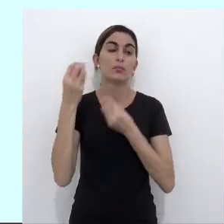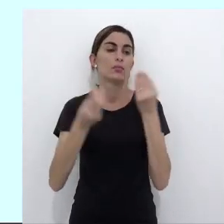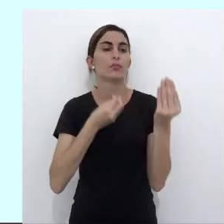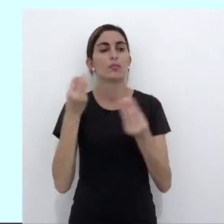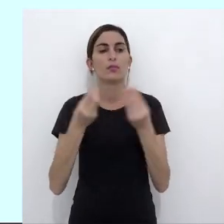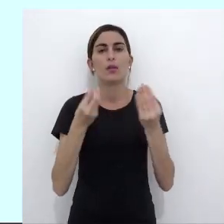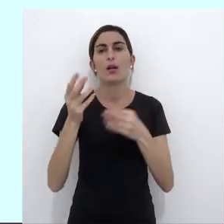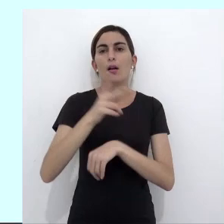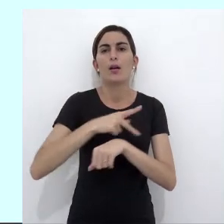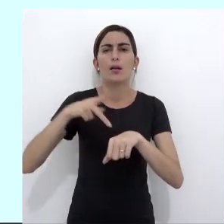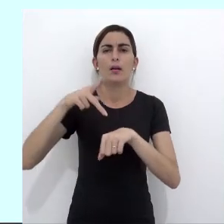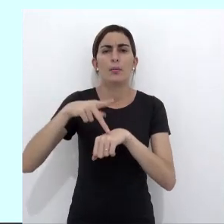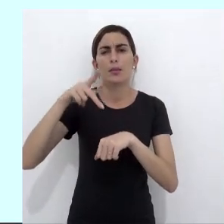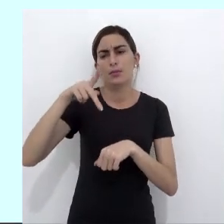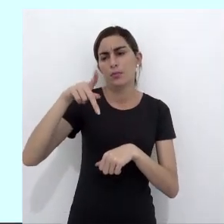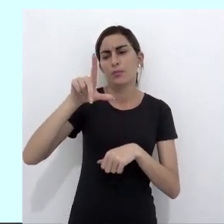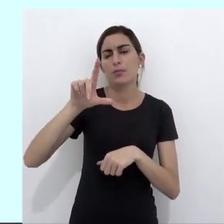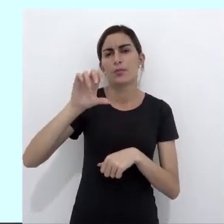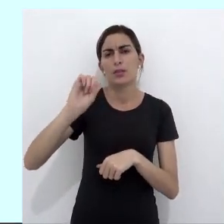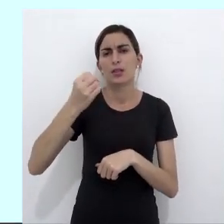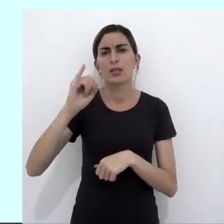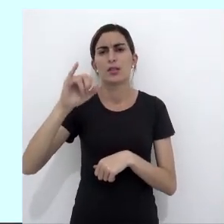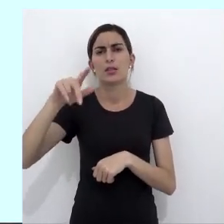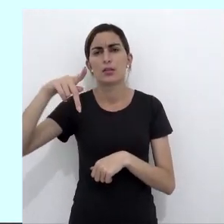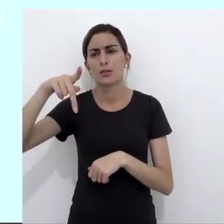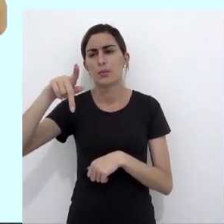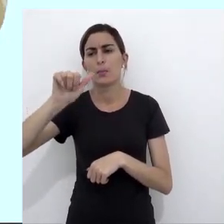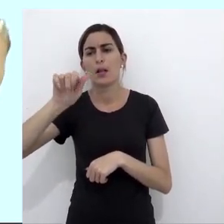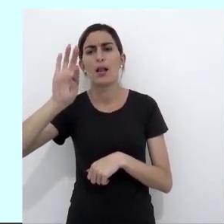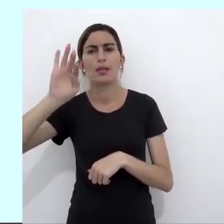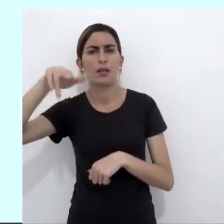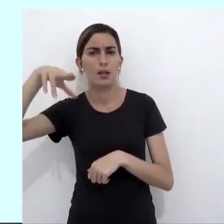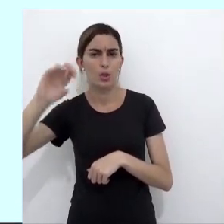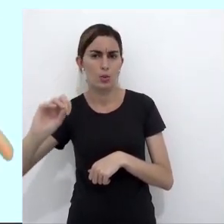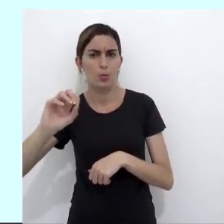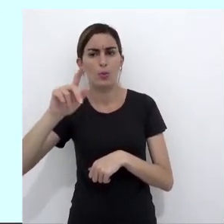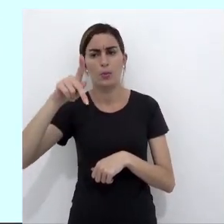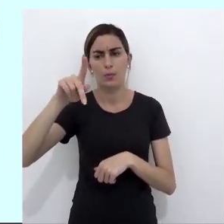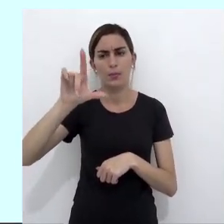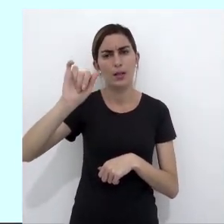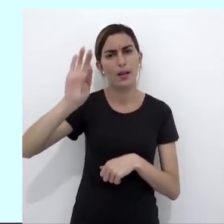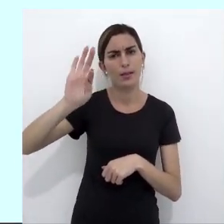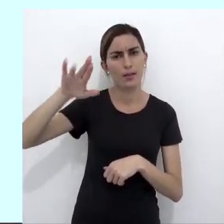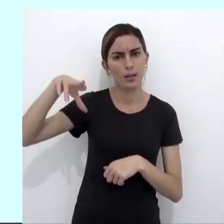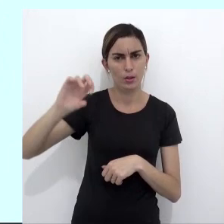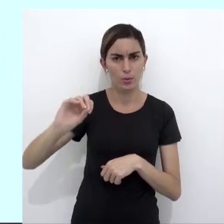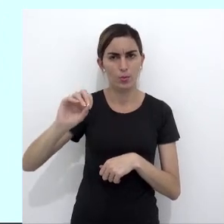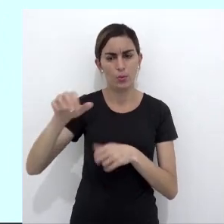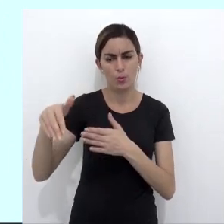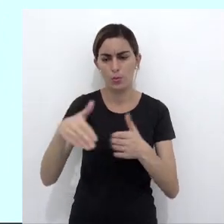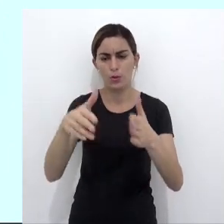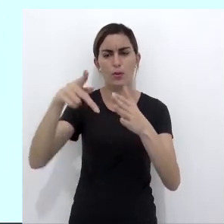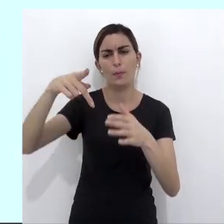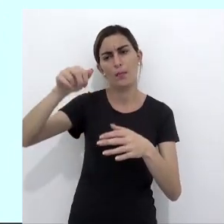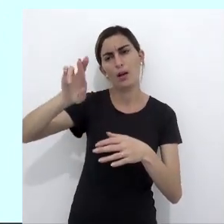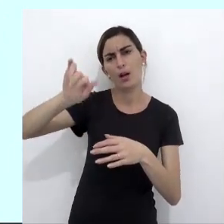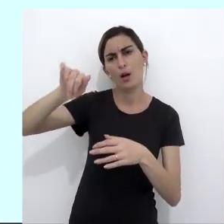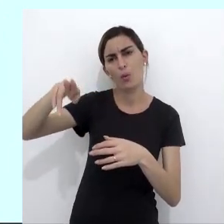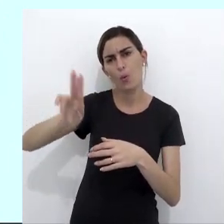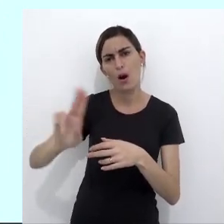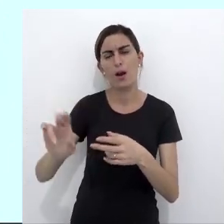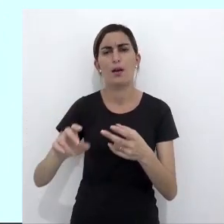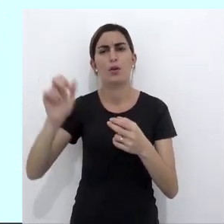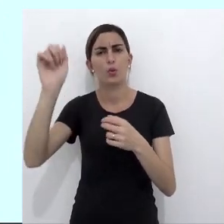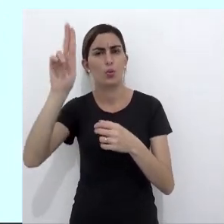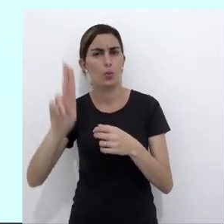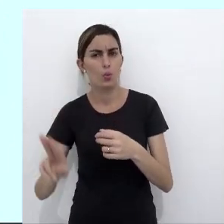os países platinos. Os países platinos, onde possui ali a Bacia do Prata, o Rio Paraguai, o Rio Uruguai,